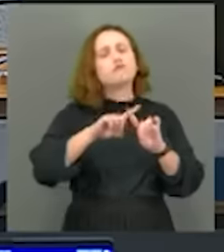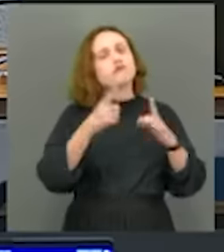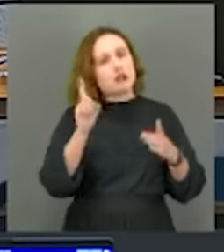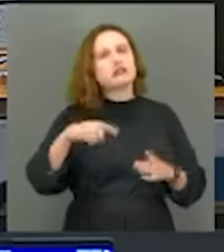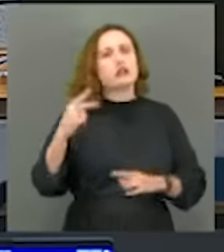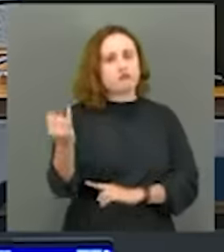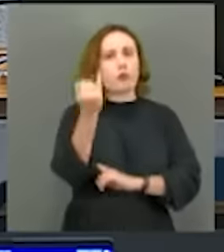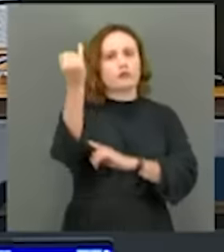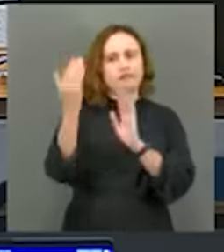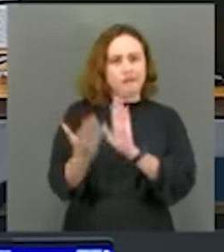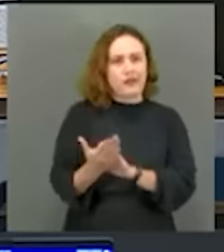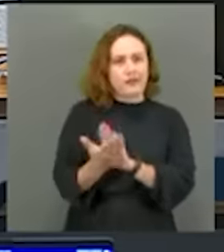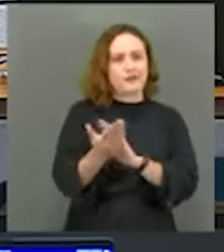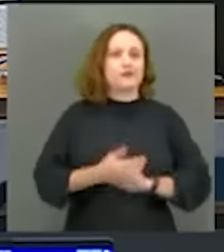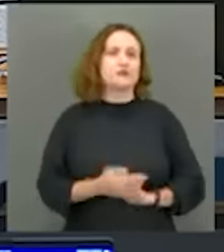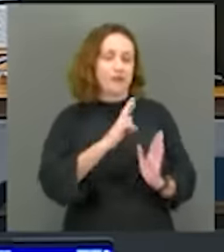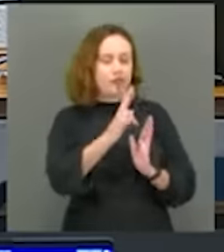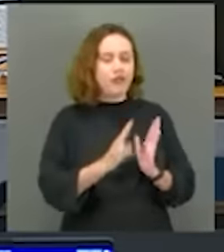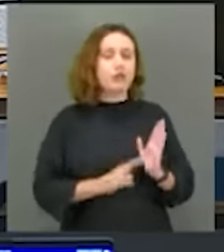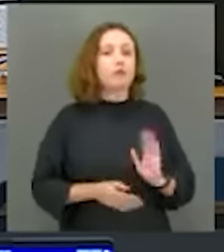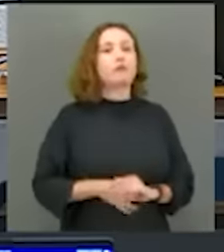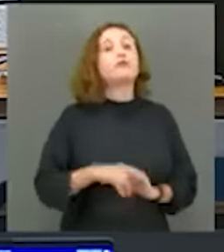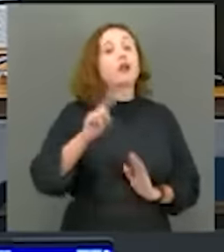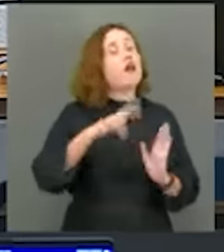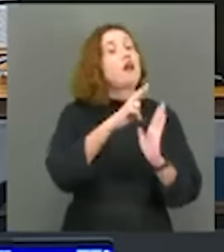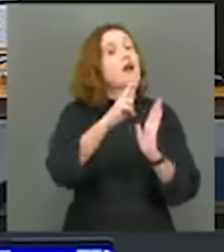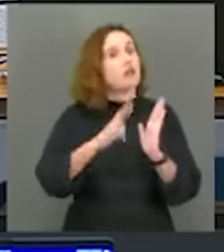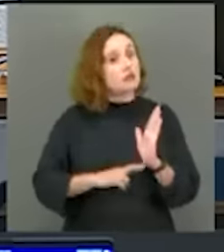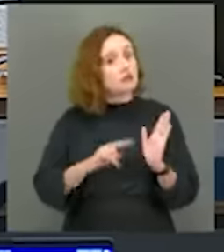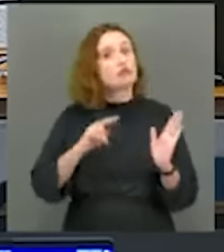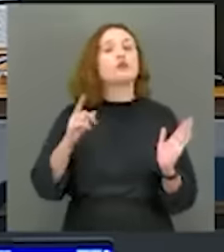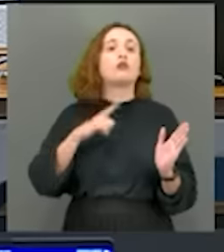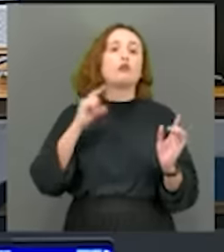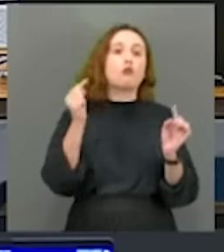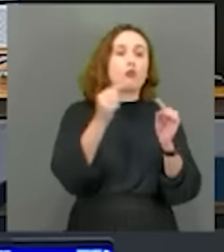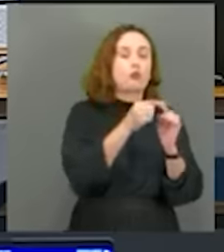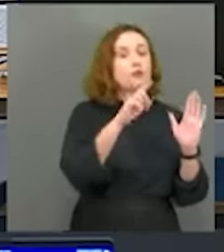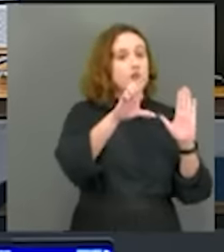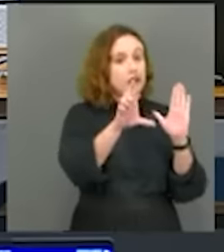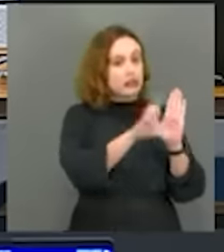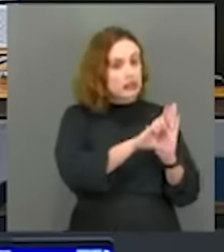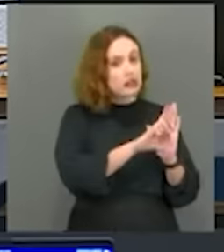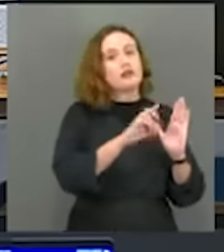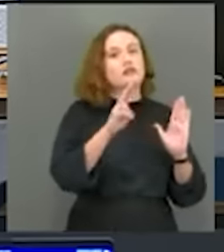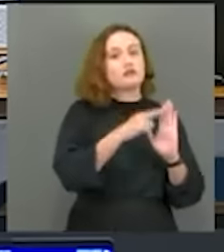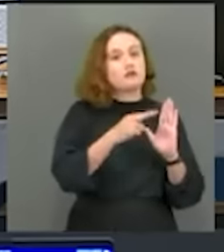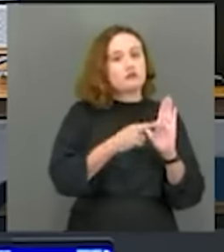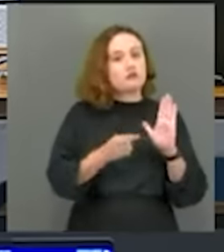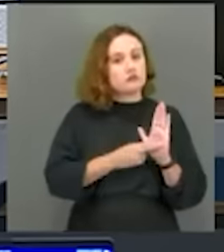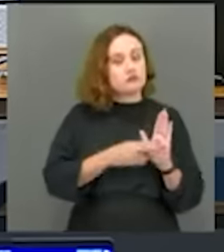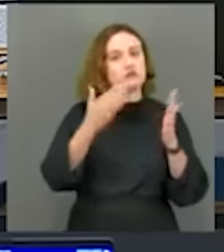realizado o relatório é favorável ao projeto e a emenda número um nos termos do substitutivo que apresenta em